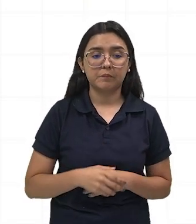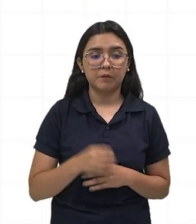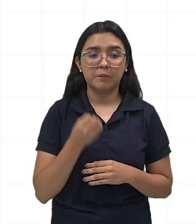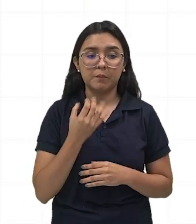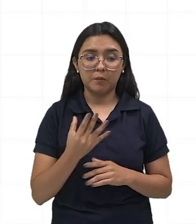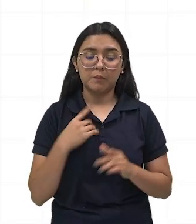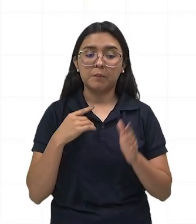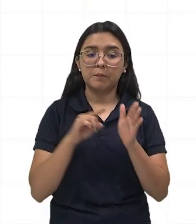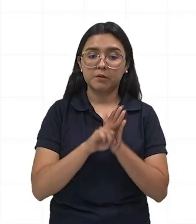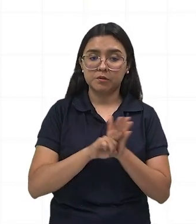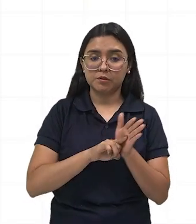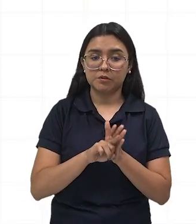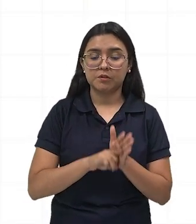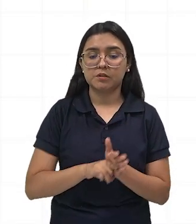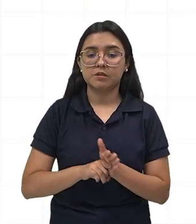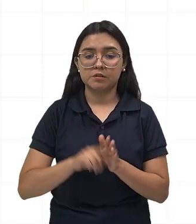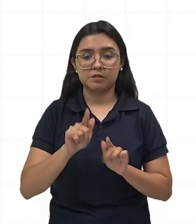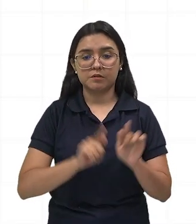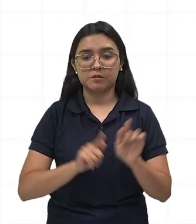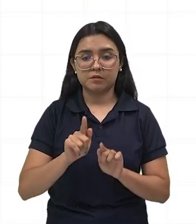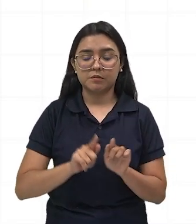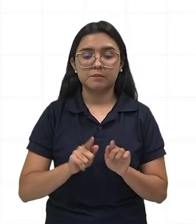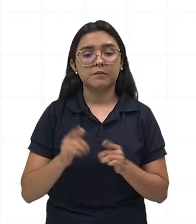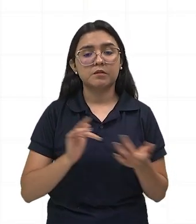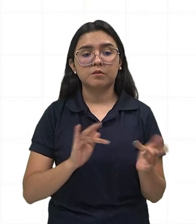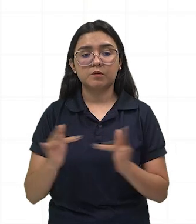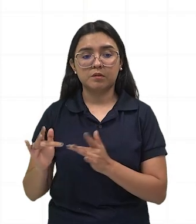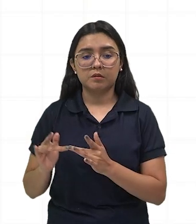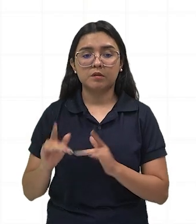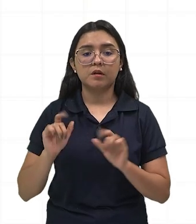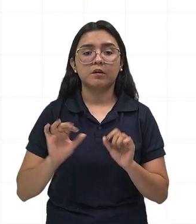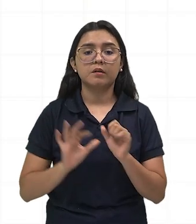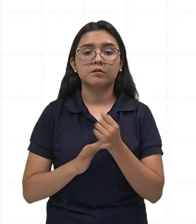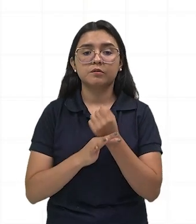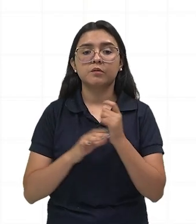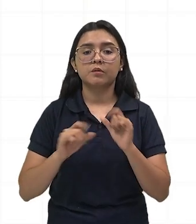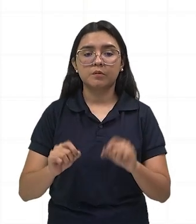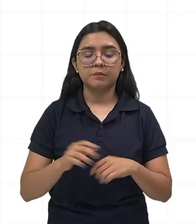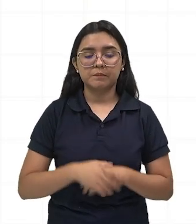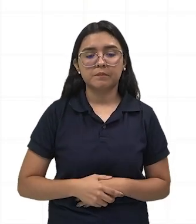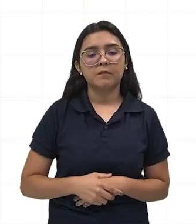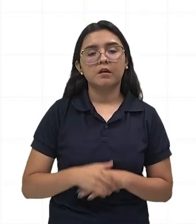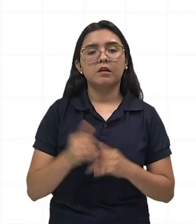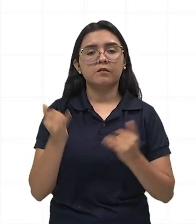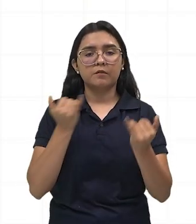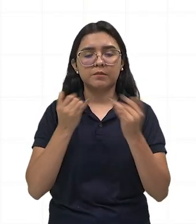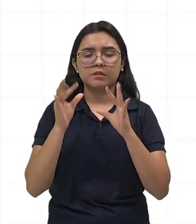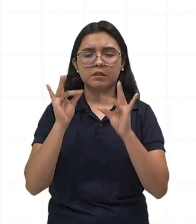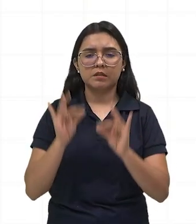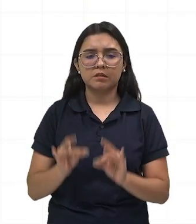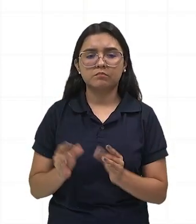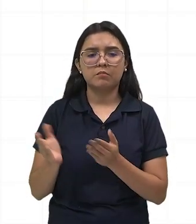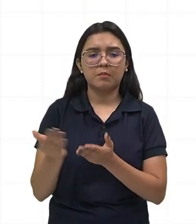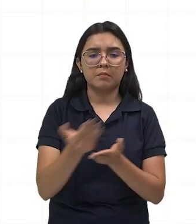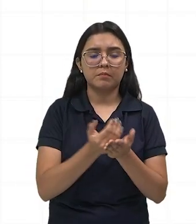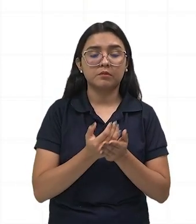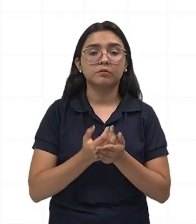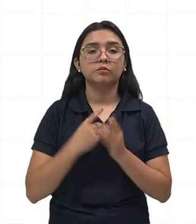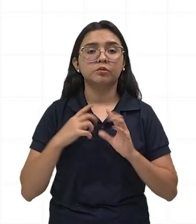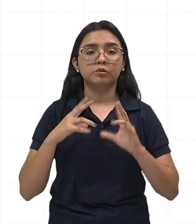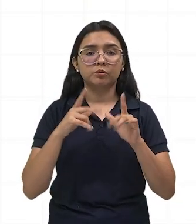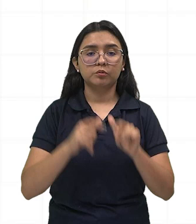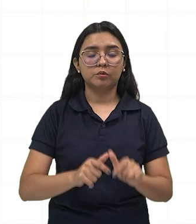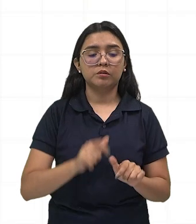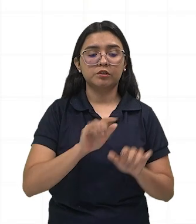de realizar uma pesquisa censitária nesse contexto é a garantia de obter informações detalhadas de todas as famílias na